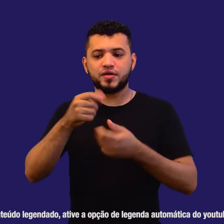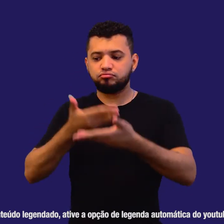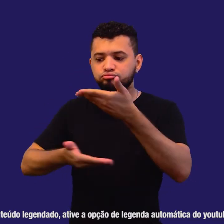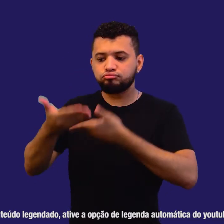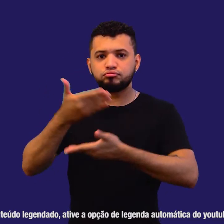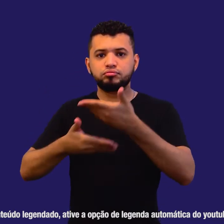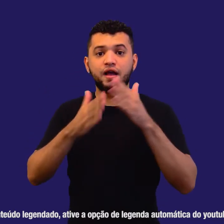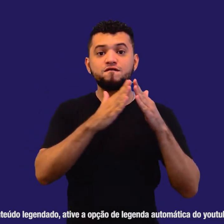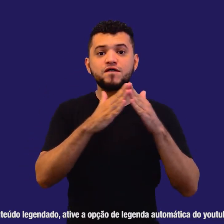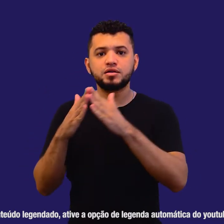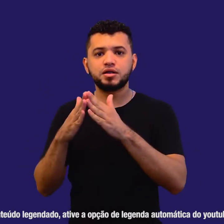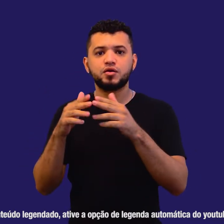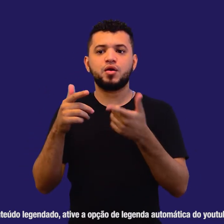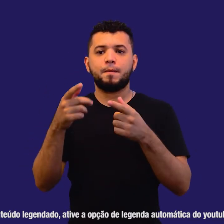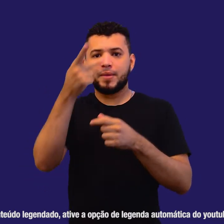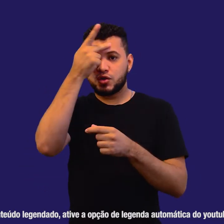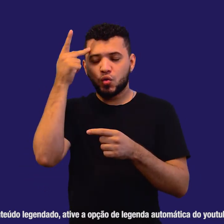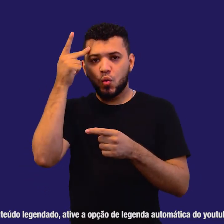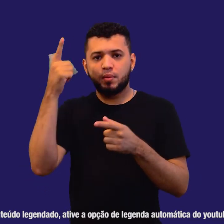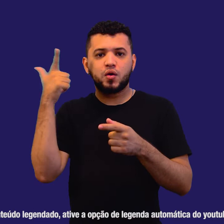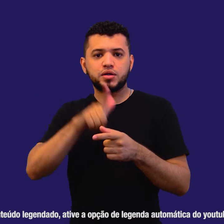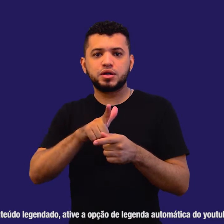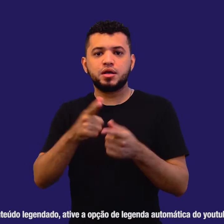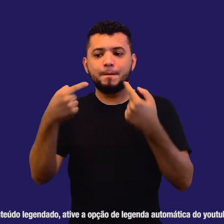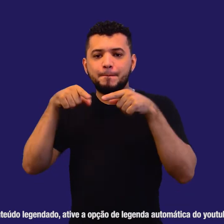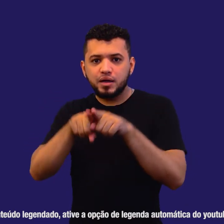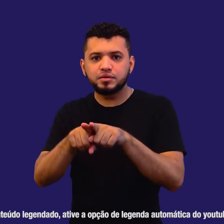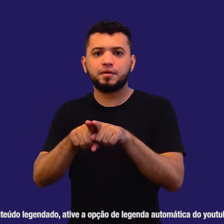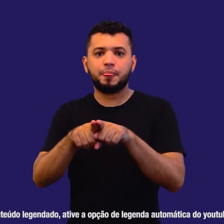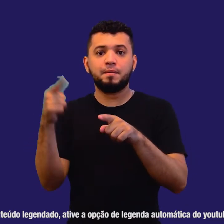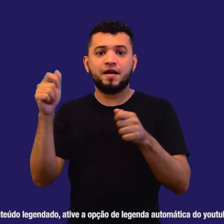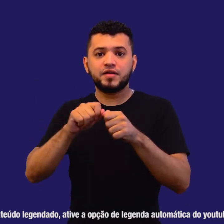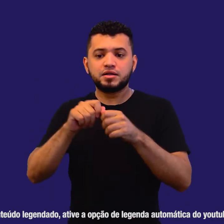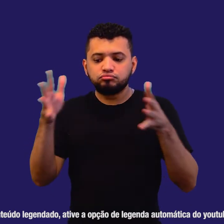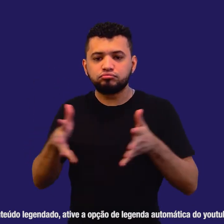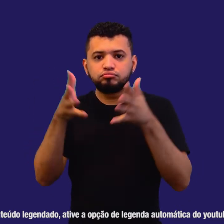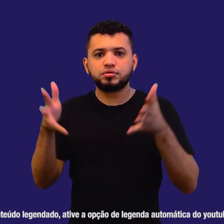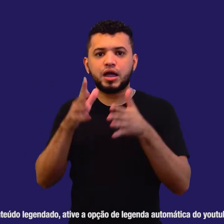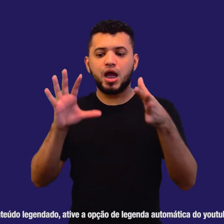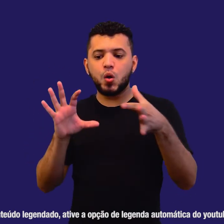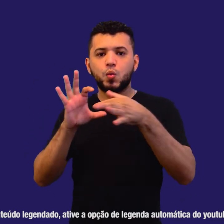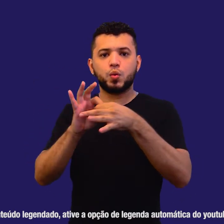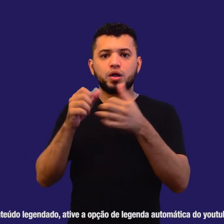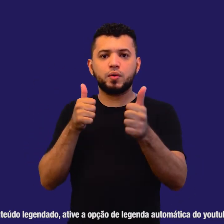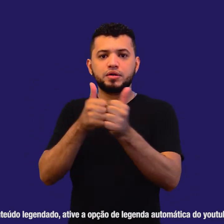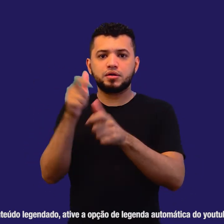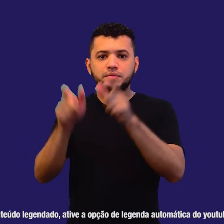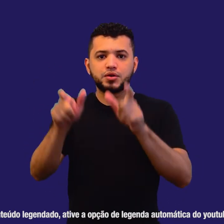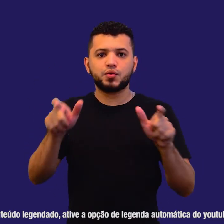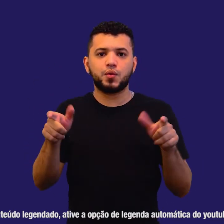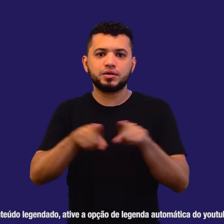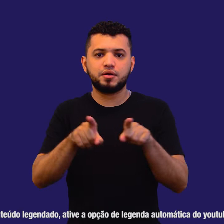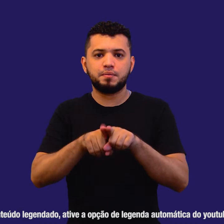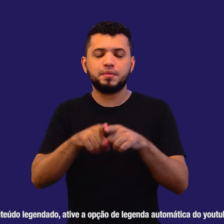vizinhos, de empréstimos, quem está próximo, inclusive para promover essa aproximação entre as pessoas, como você